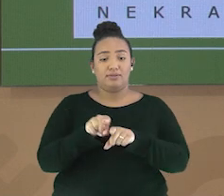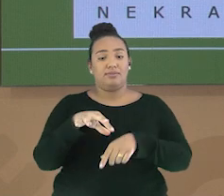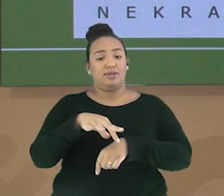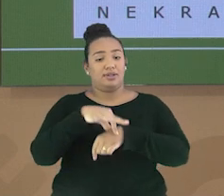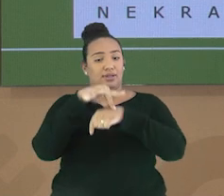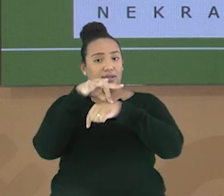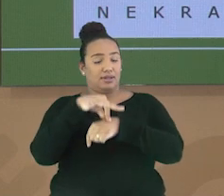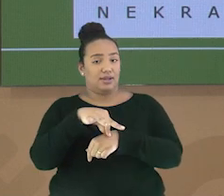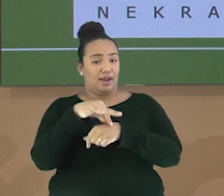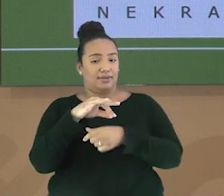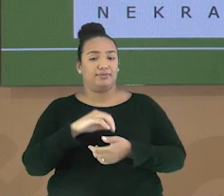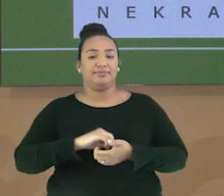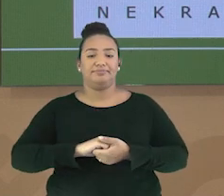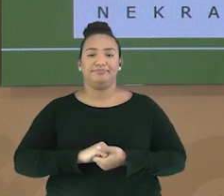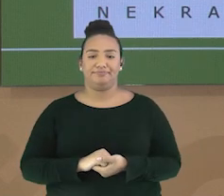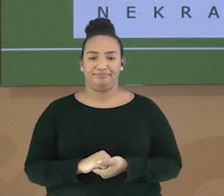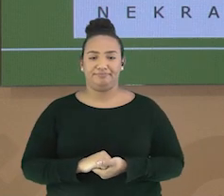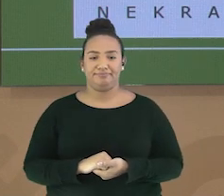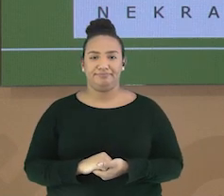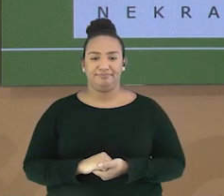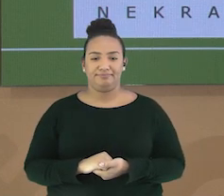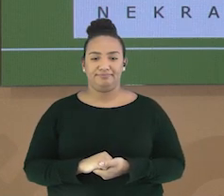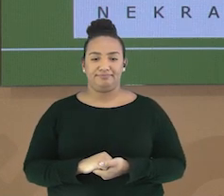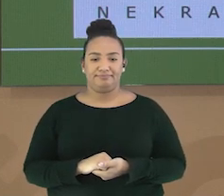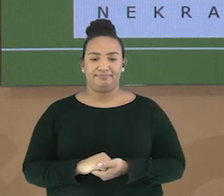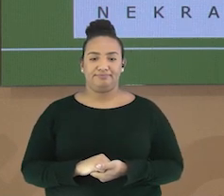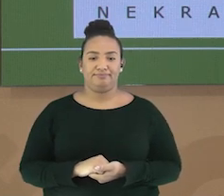nosso caça-palavras.